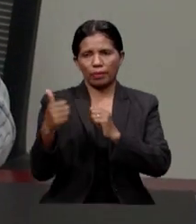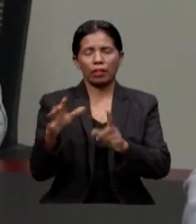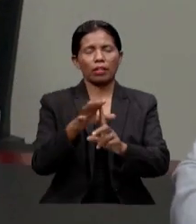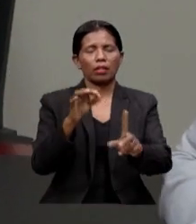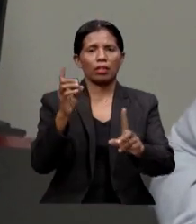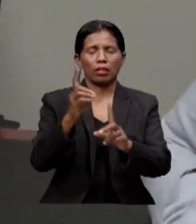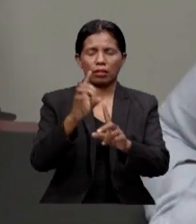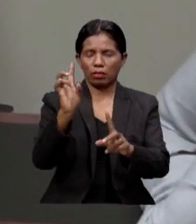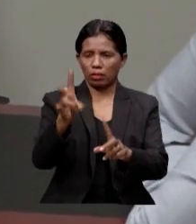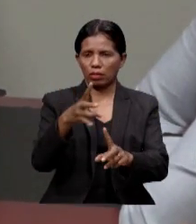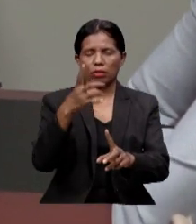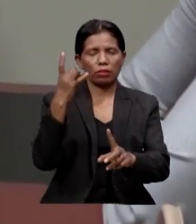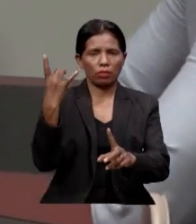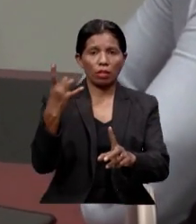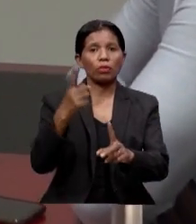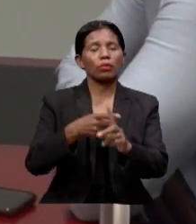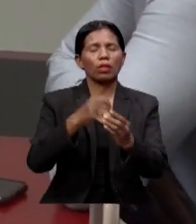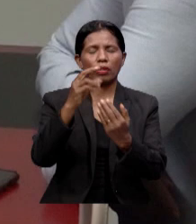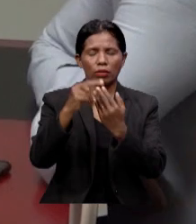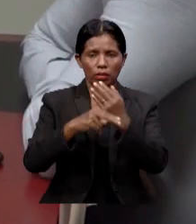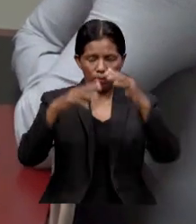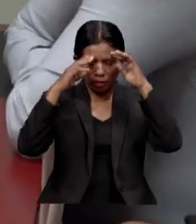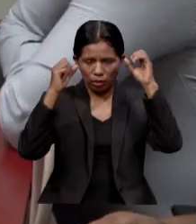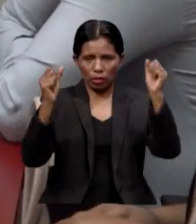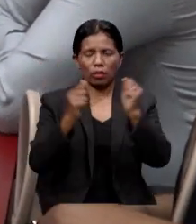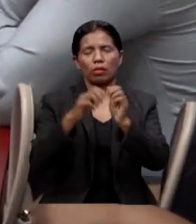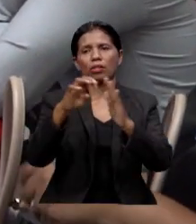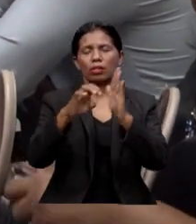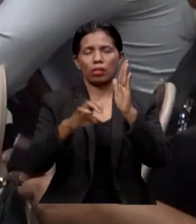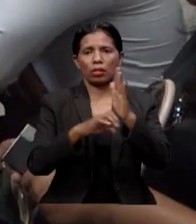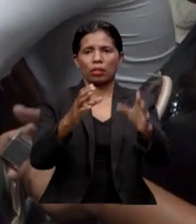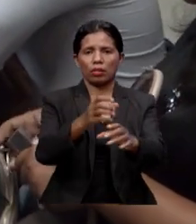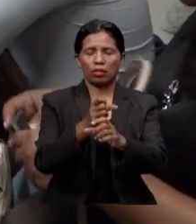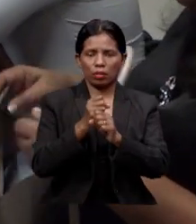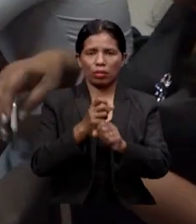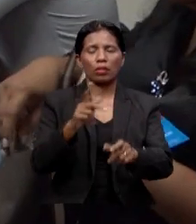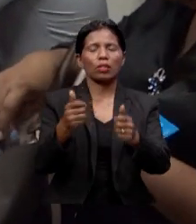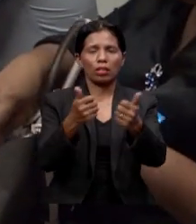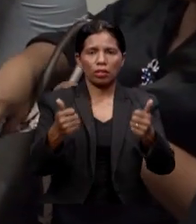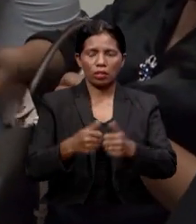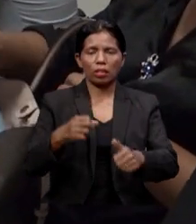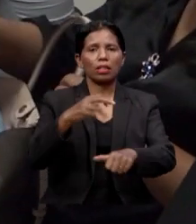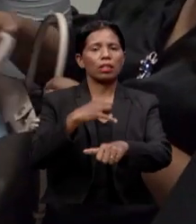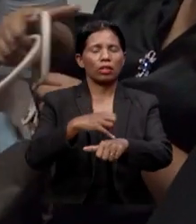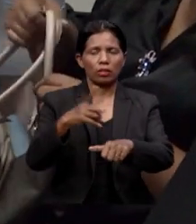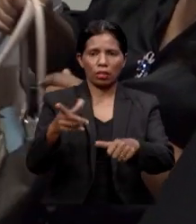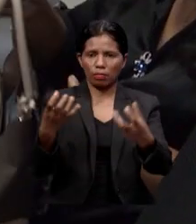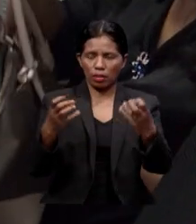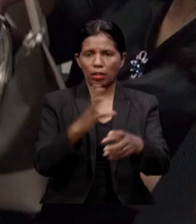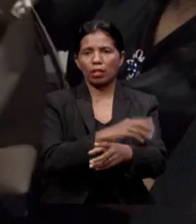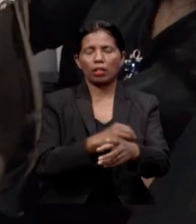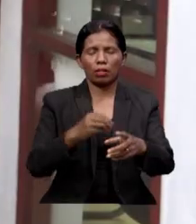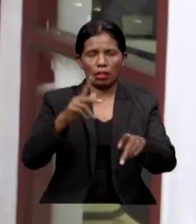Resingualo, fula novembro, presidente CCI-TL, Rony Estrutura, Simoona, delegação no Agência Internacional UN,